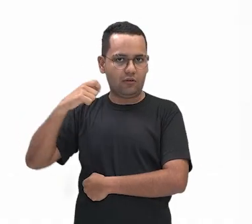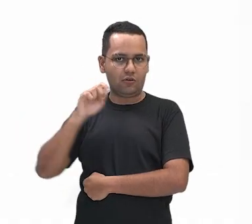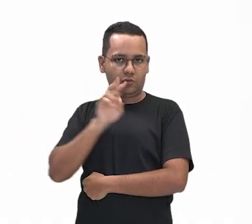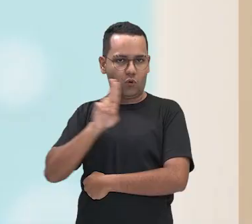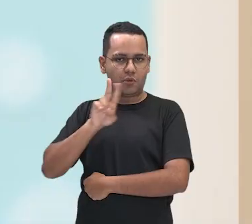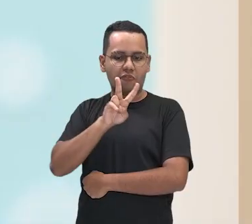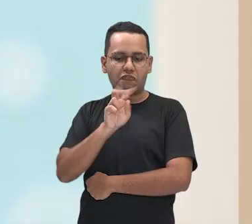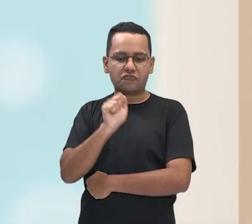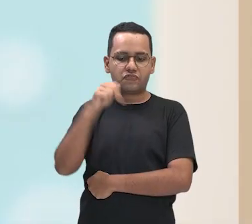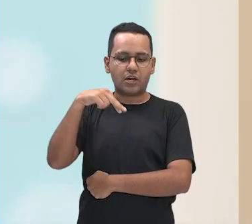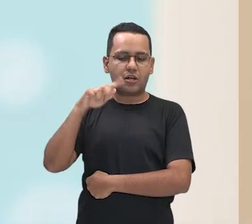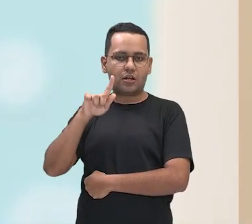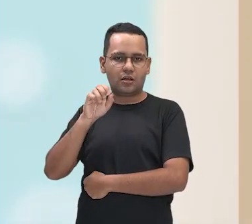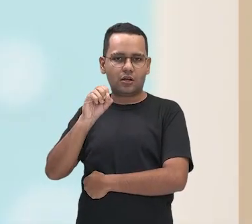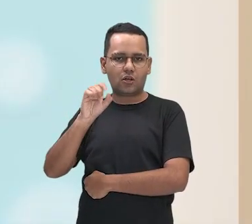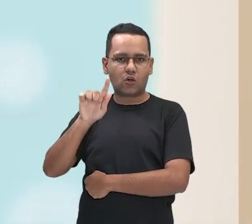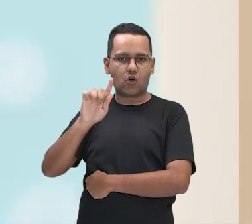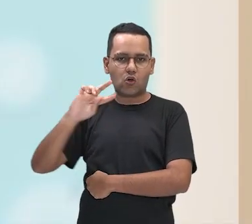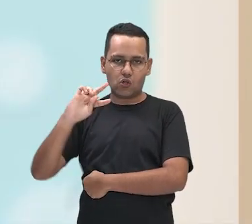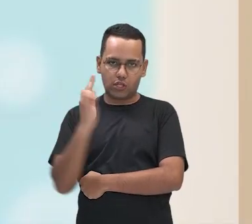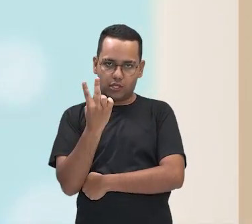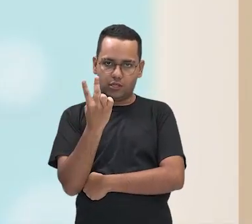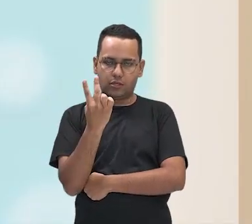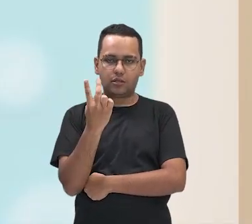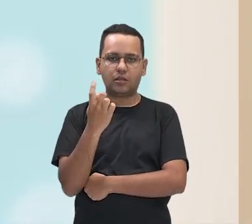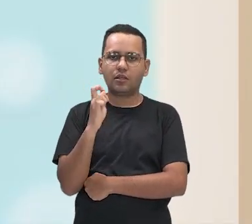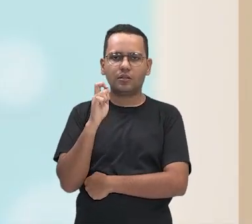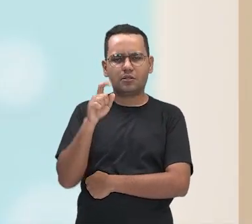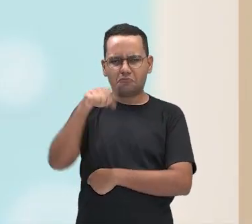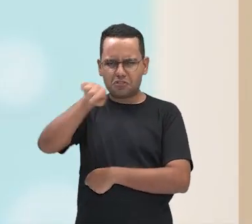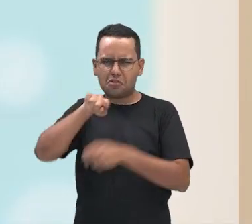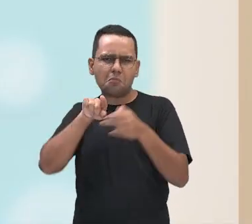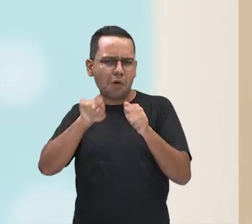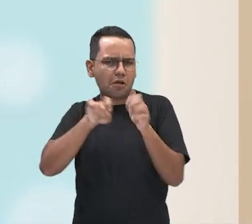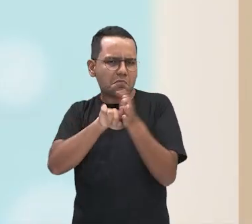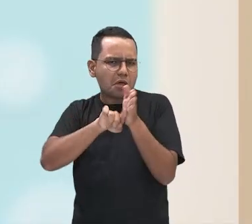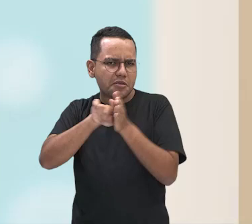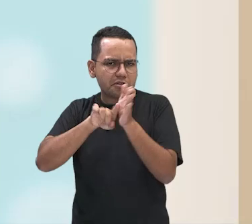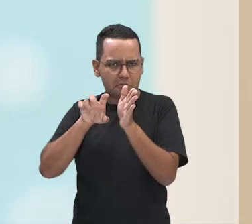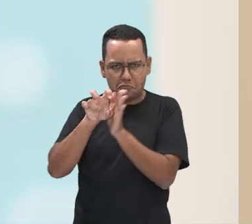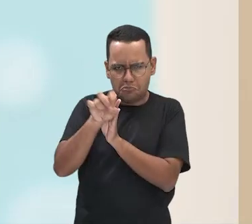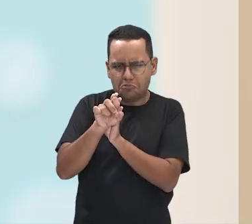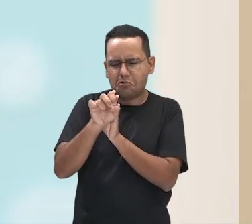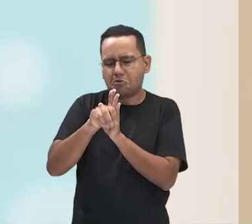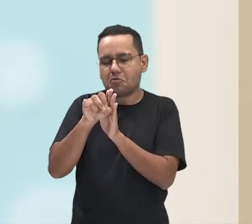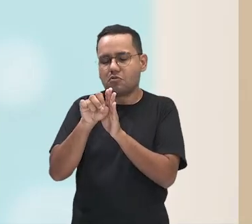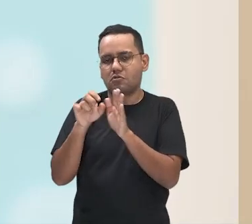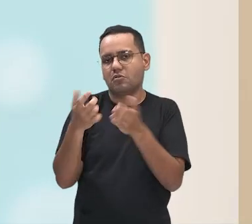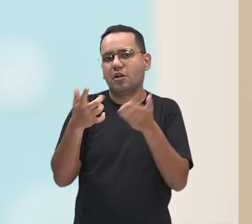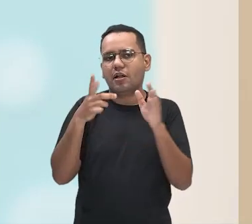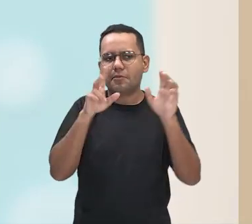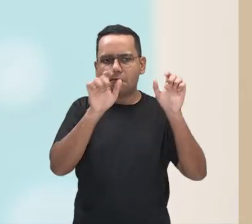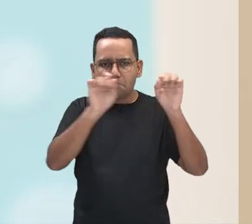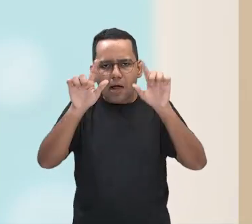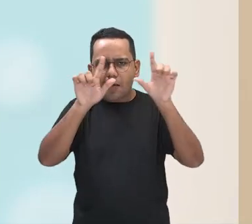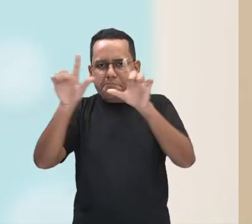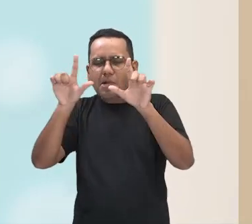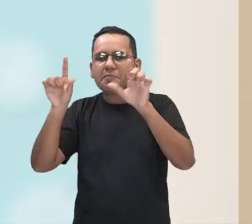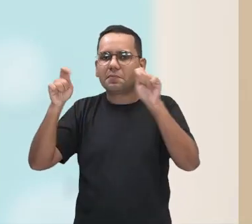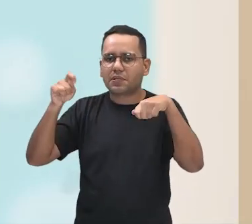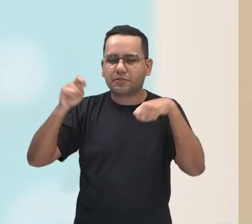Google aí, vocês pesquisem a exposição imersiva de Van Gogh, que vocês vão conseguir talvez encontrar algumas imagens. O